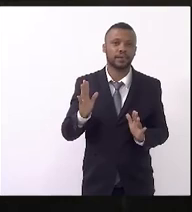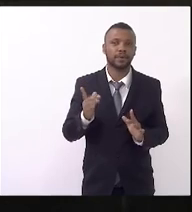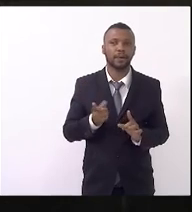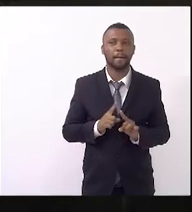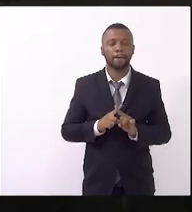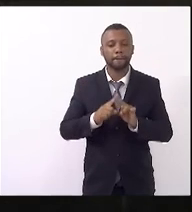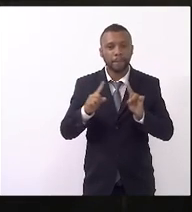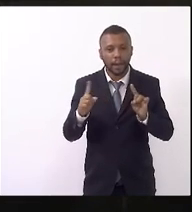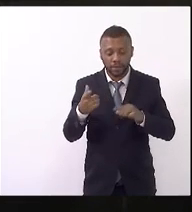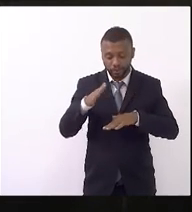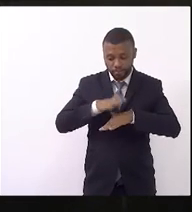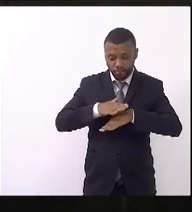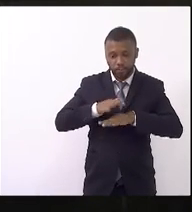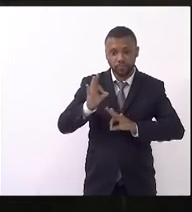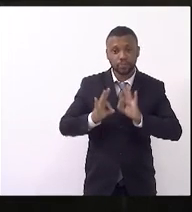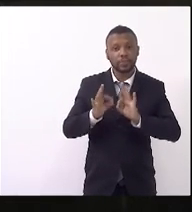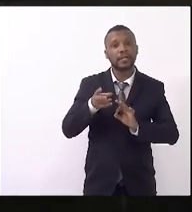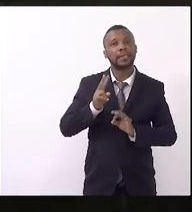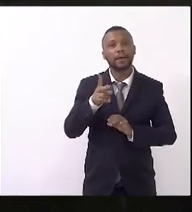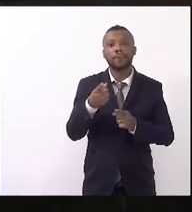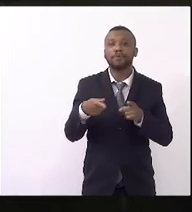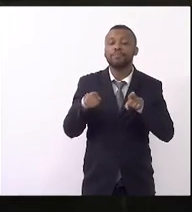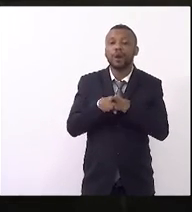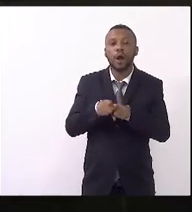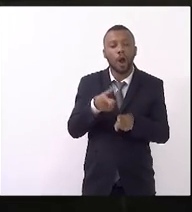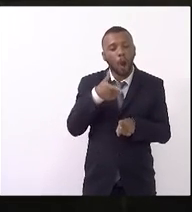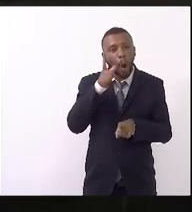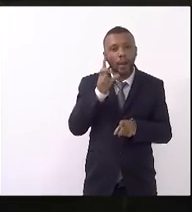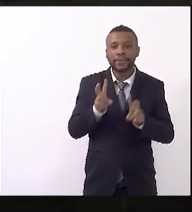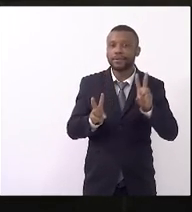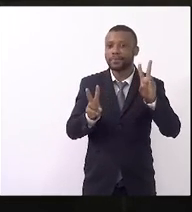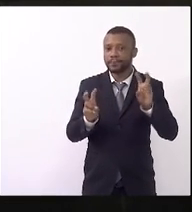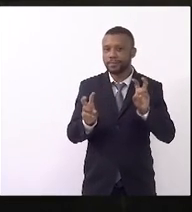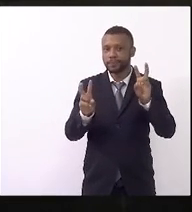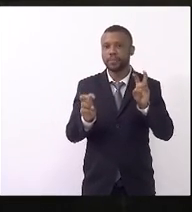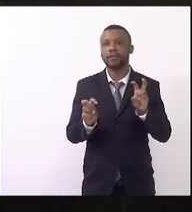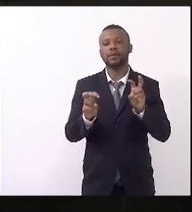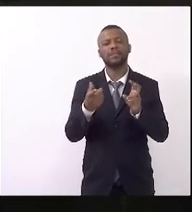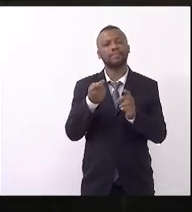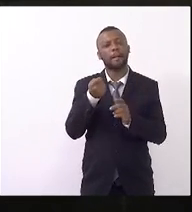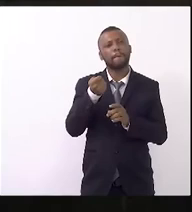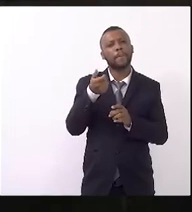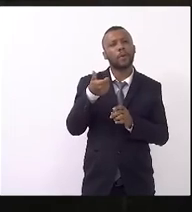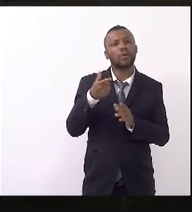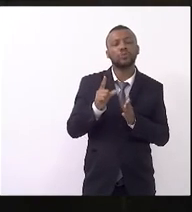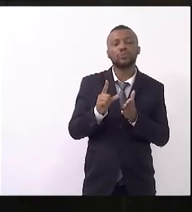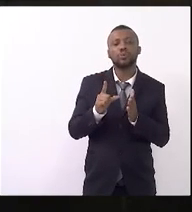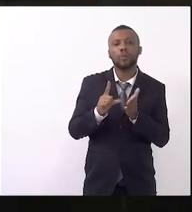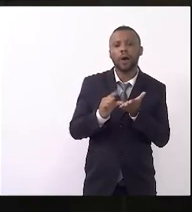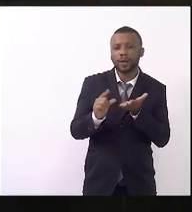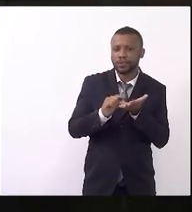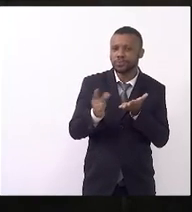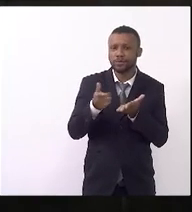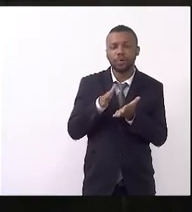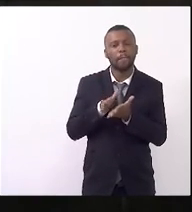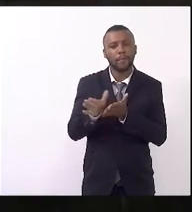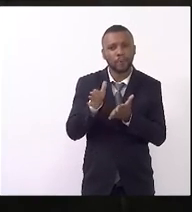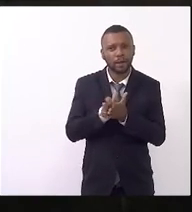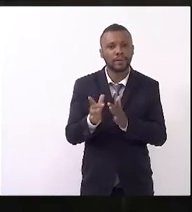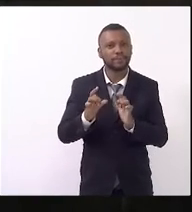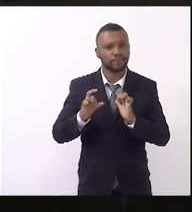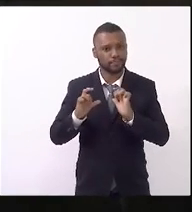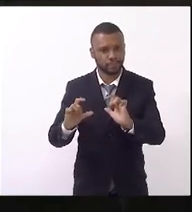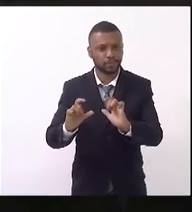Mas fiz isso sempre reiterando, inclusive ontem citei aqui uma parte pequena de um artigo que publiquei a respeito,